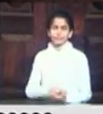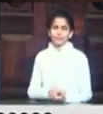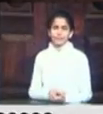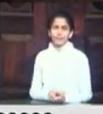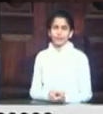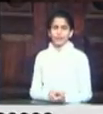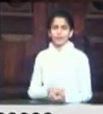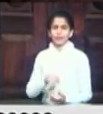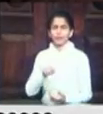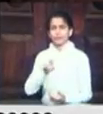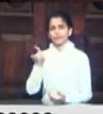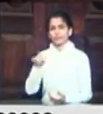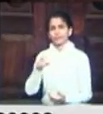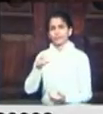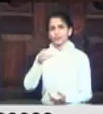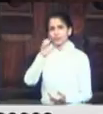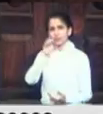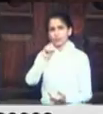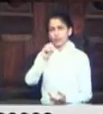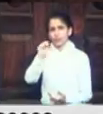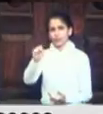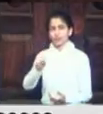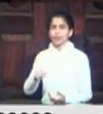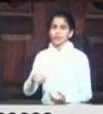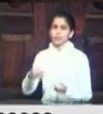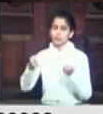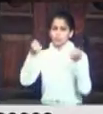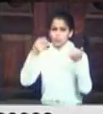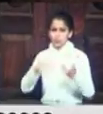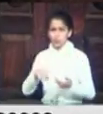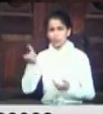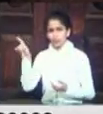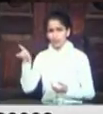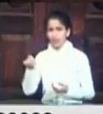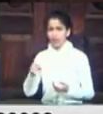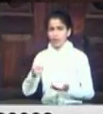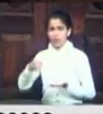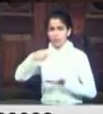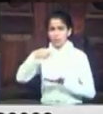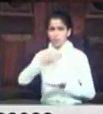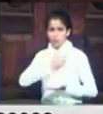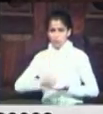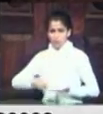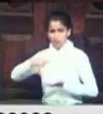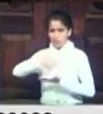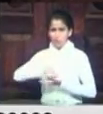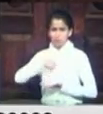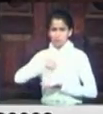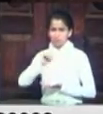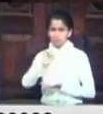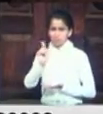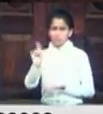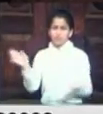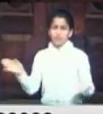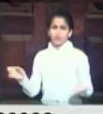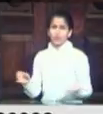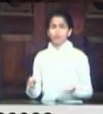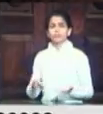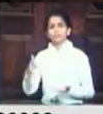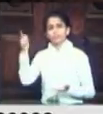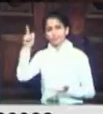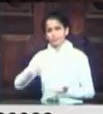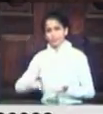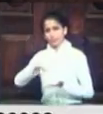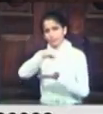A OS disse que não recebia do governo, cancelou o contrato, abandonou. O Estado contratou outra